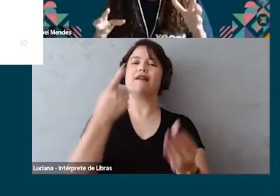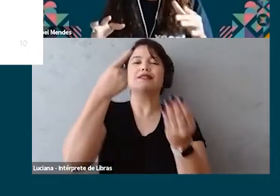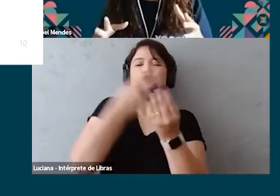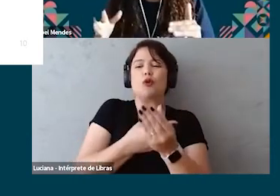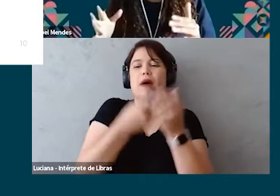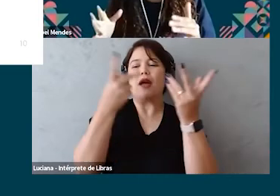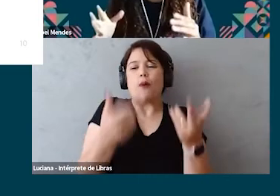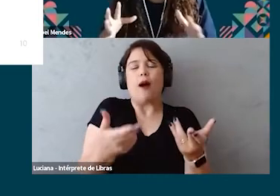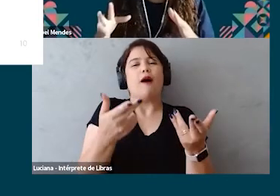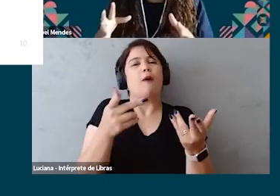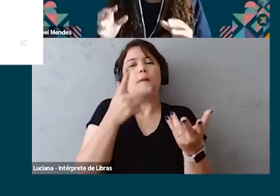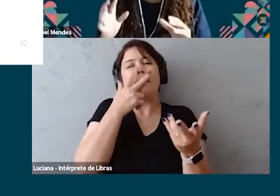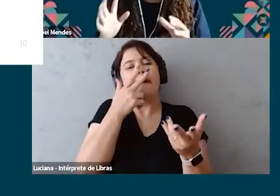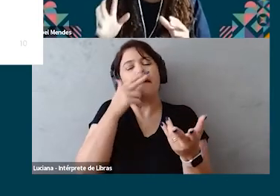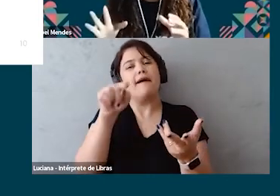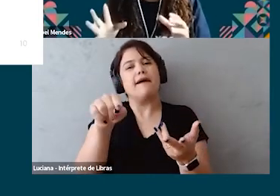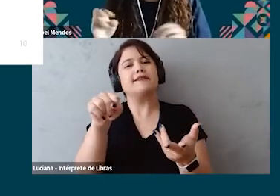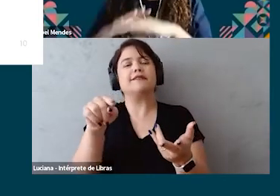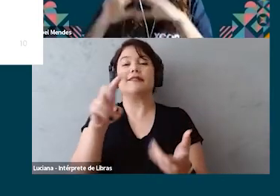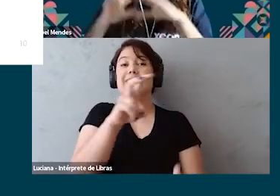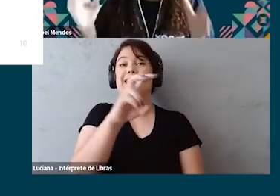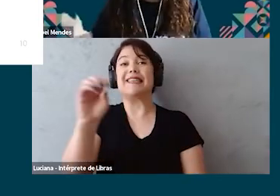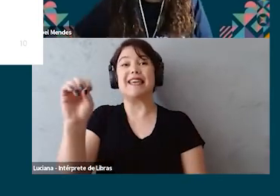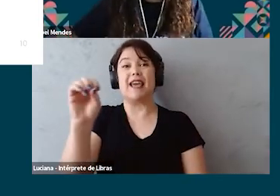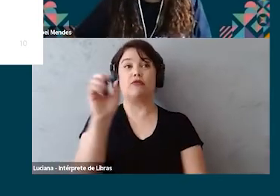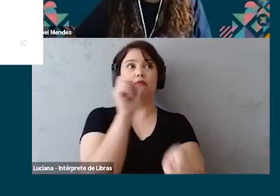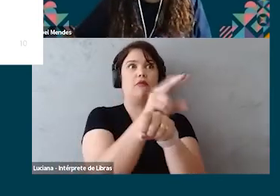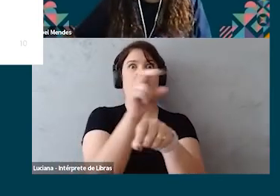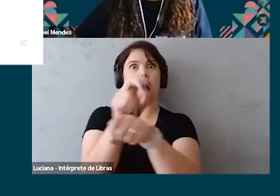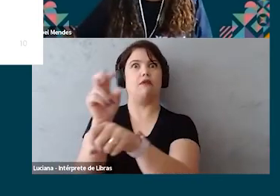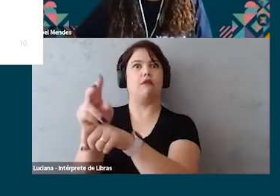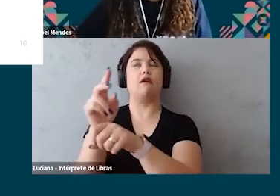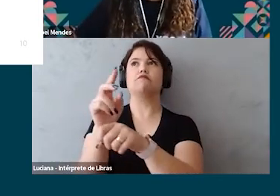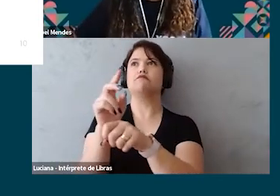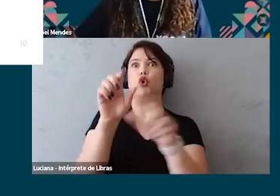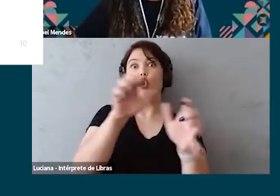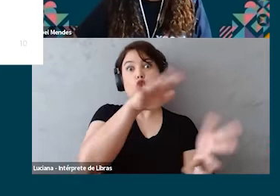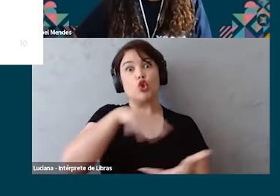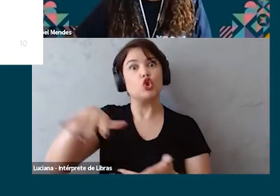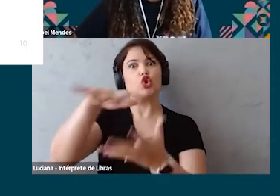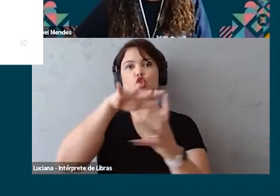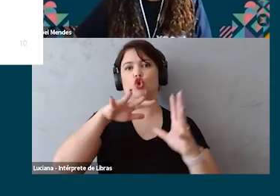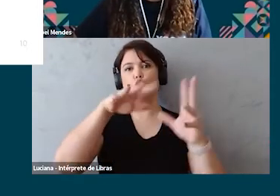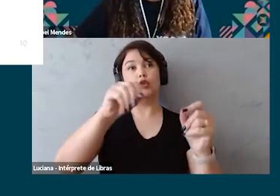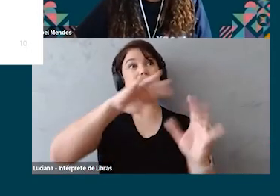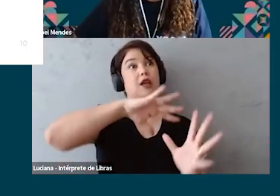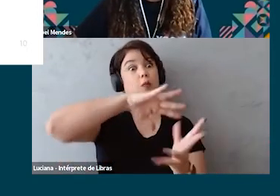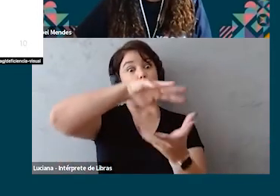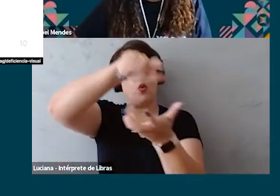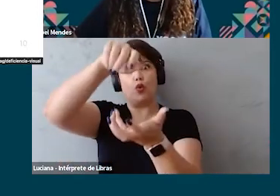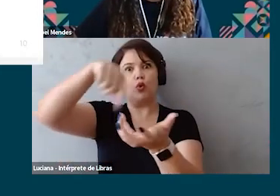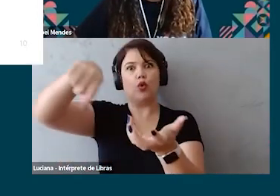colocou como se o Sanduba tivesse ali aproximadamente 500 empregados na sua rede toda. Se a gente for levar isso